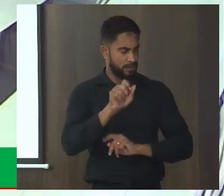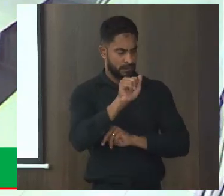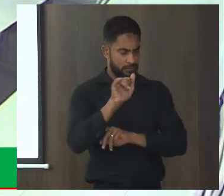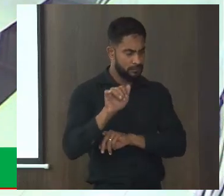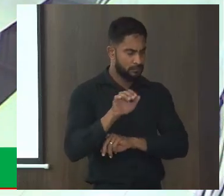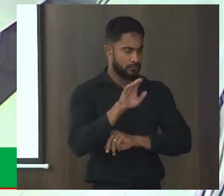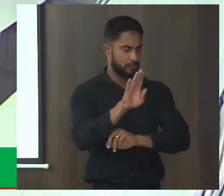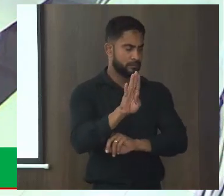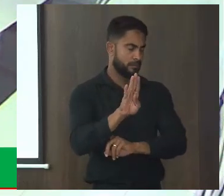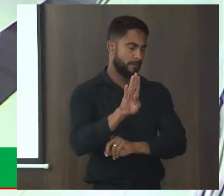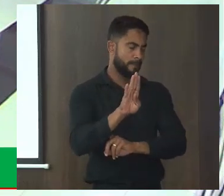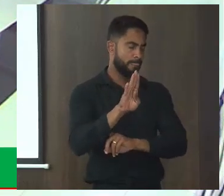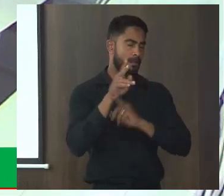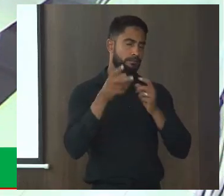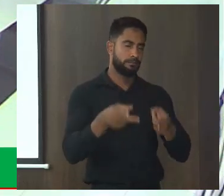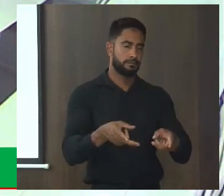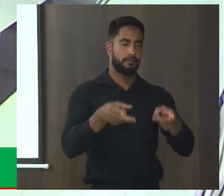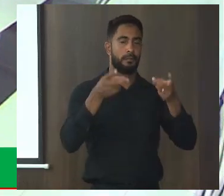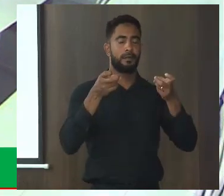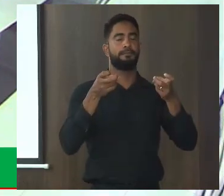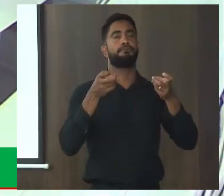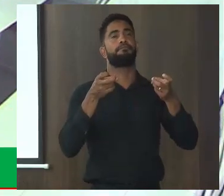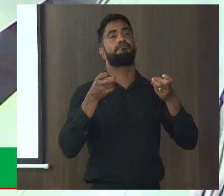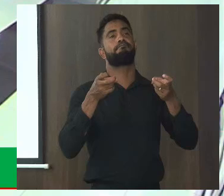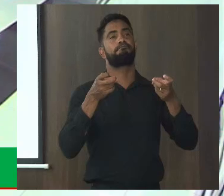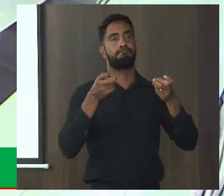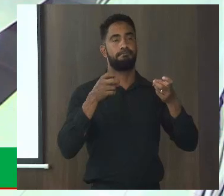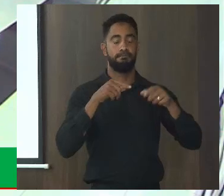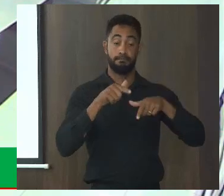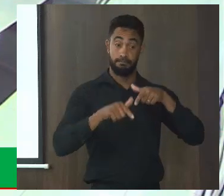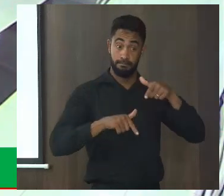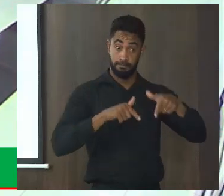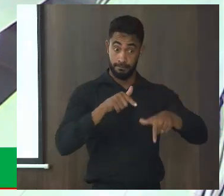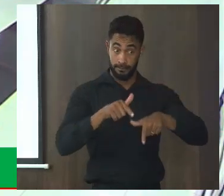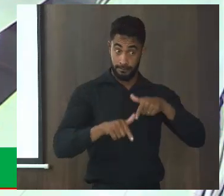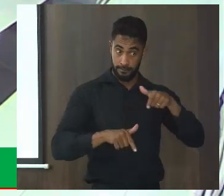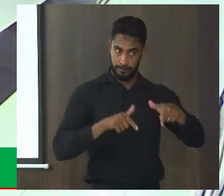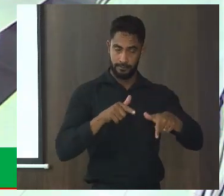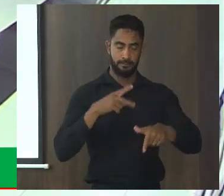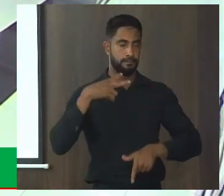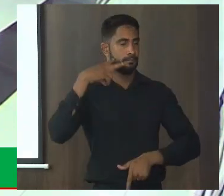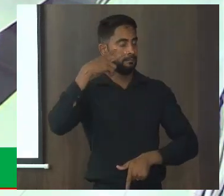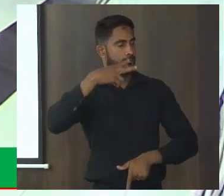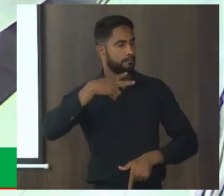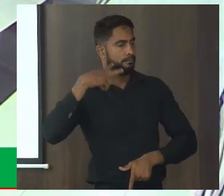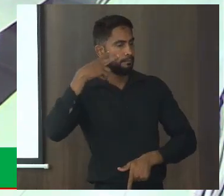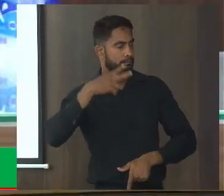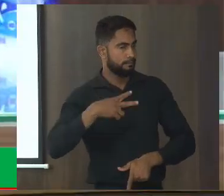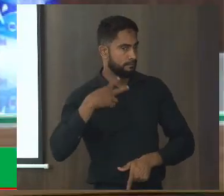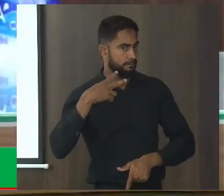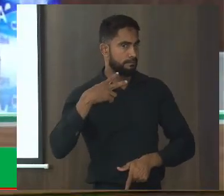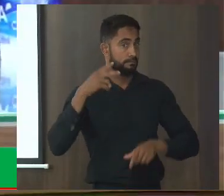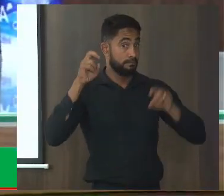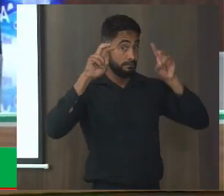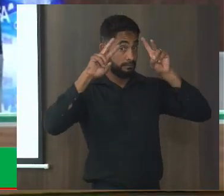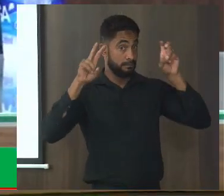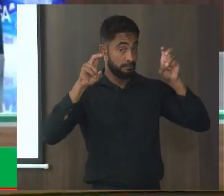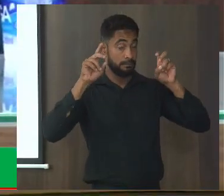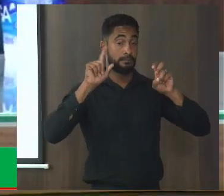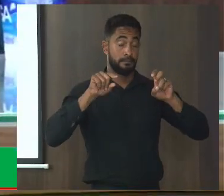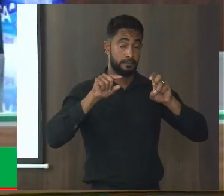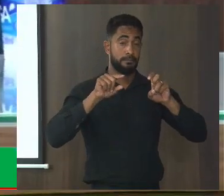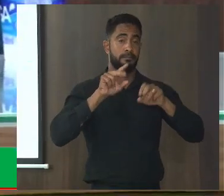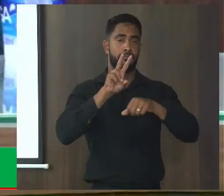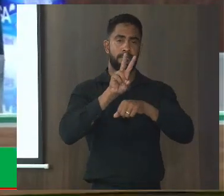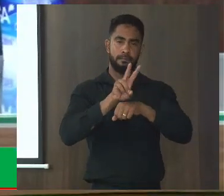Janaúba observe que, embora a função do vereador, em tese, seja